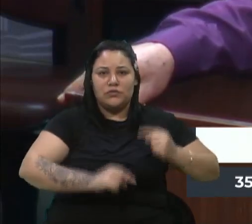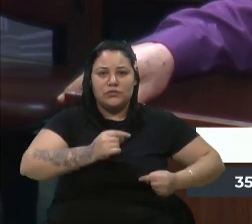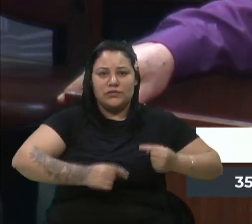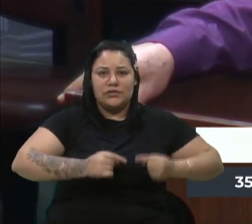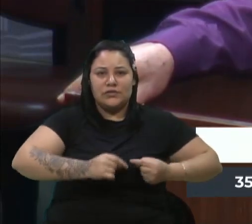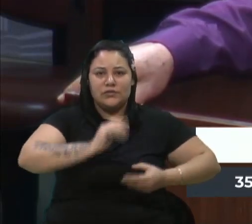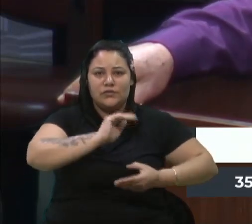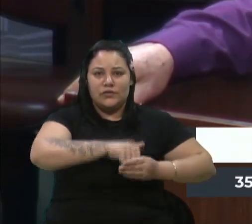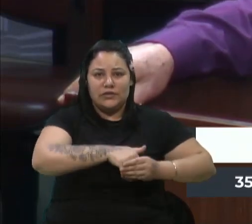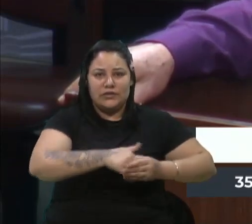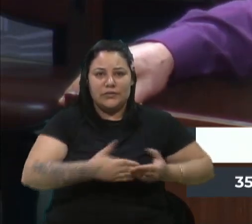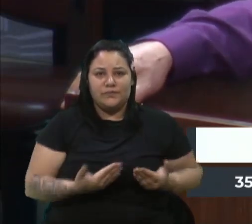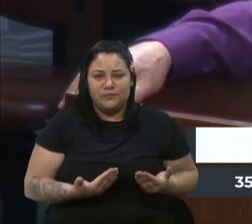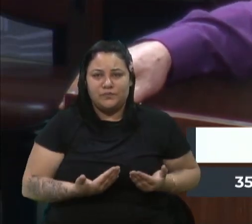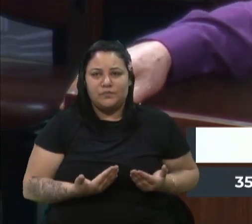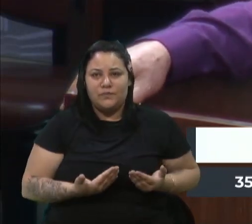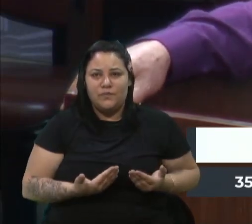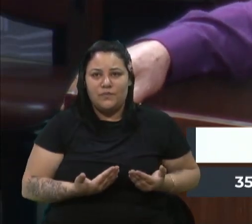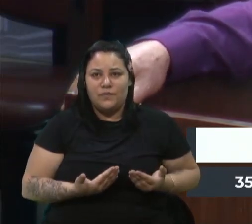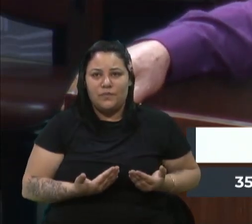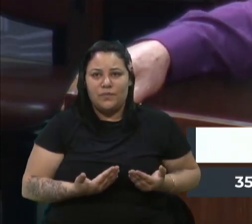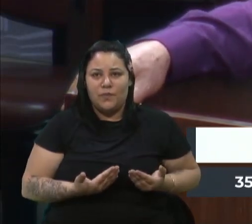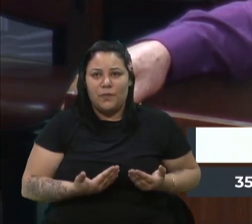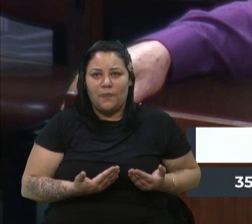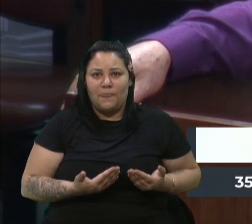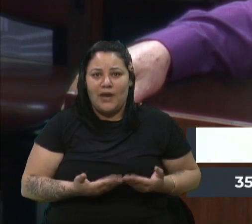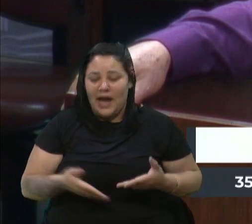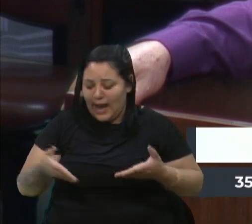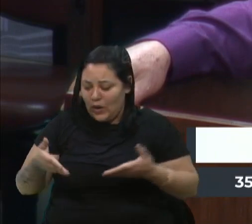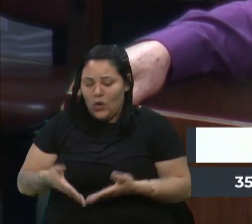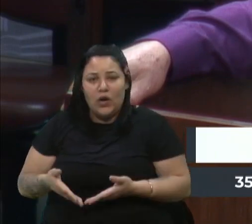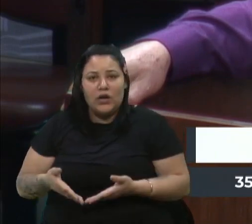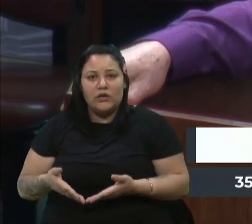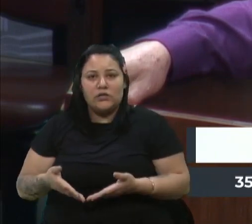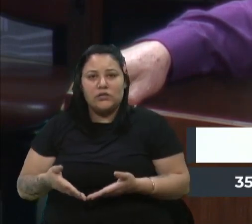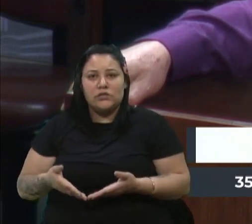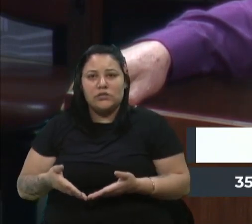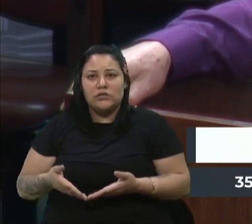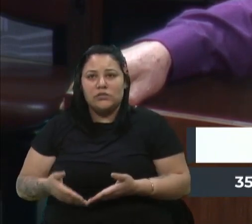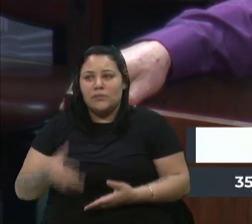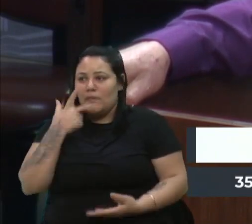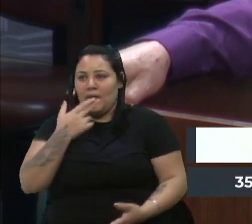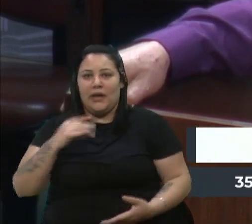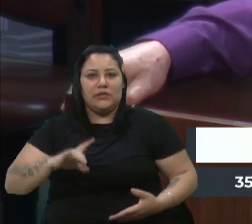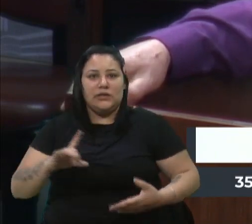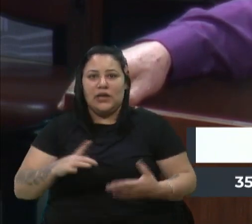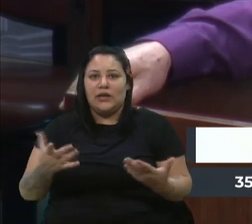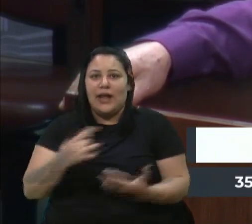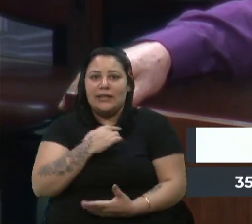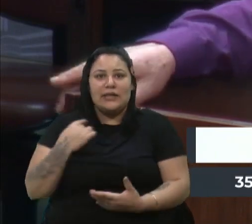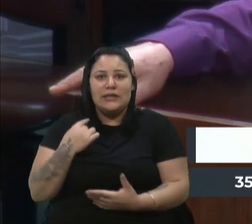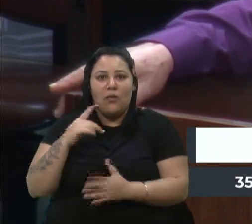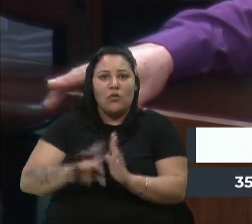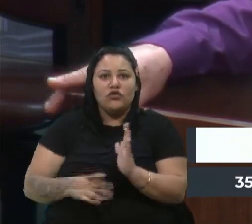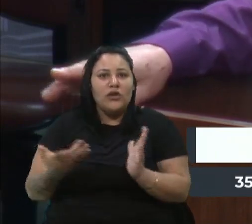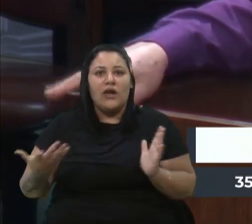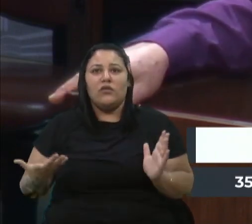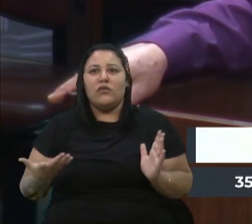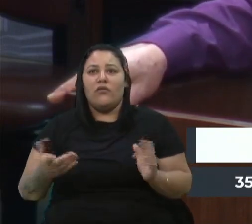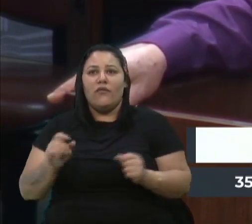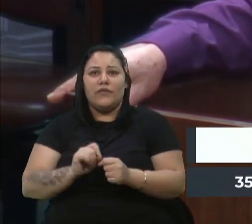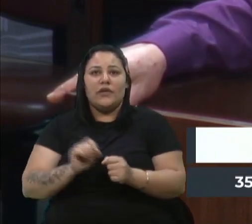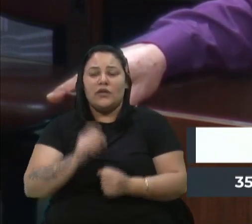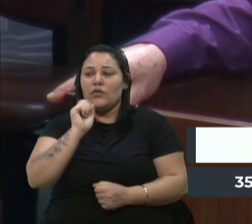Felipe. Aos 48 do segundo tempo, me parece que quer retardar o projeto, fazer aquilo que é bom